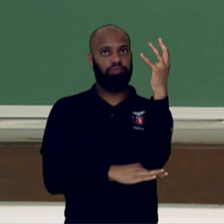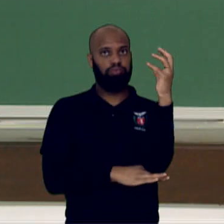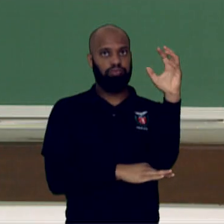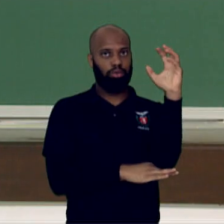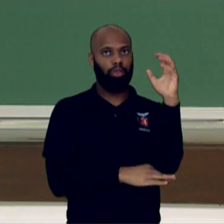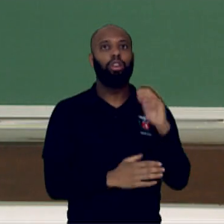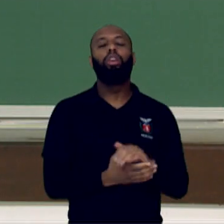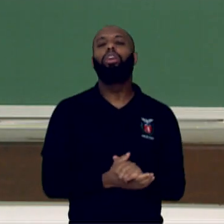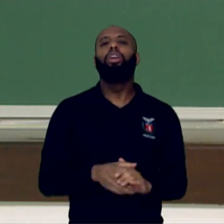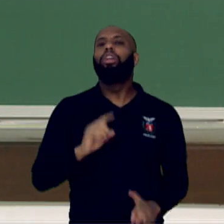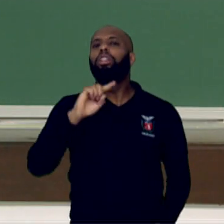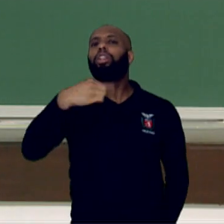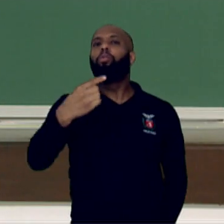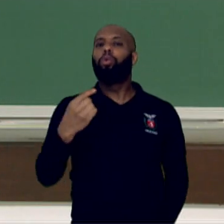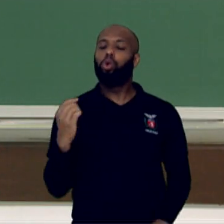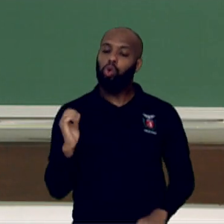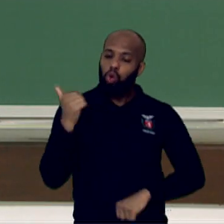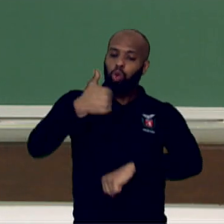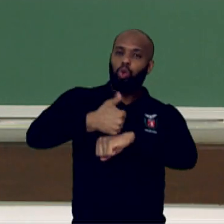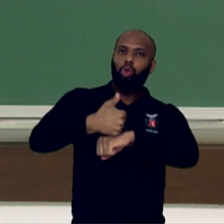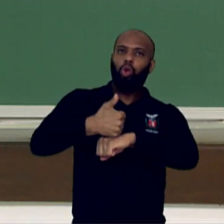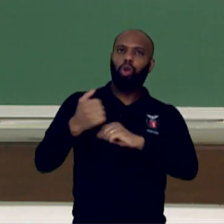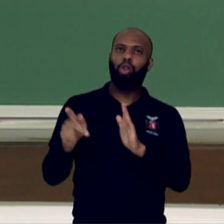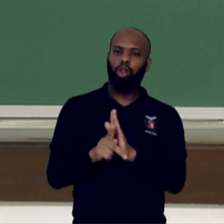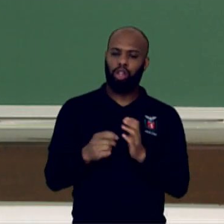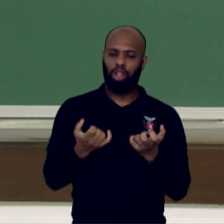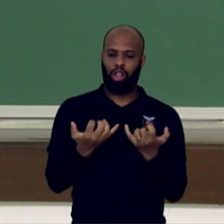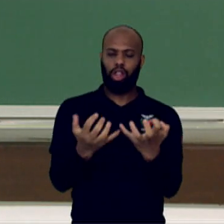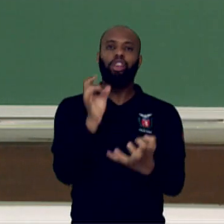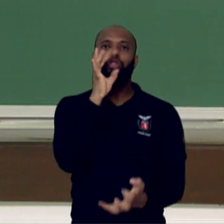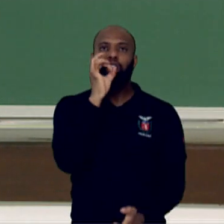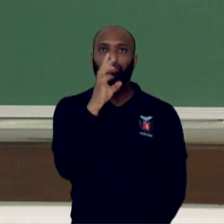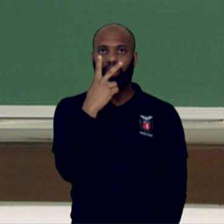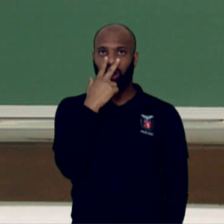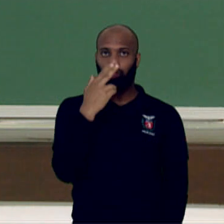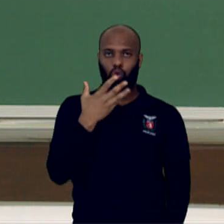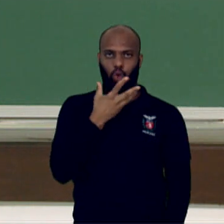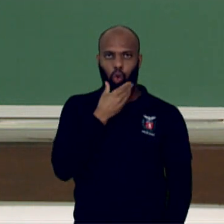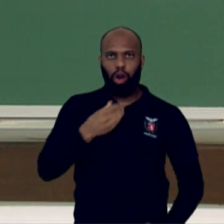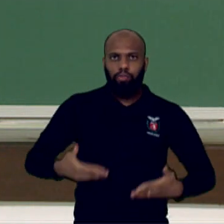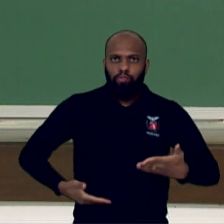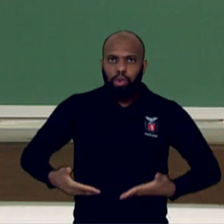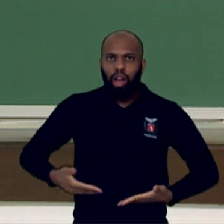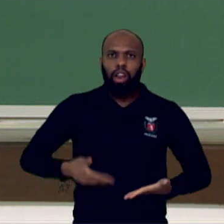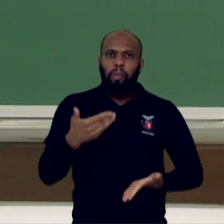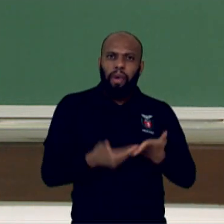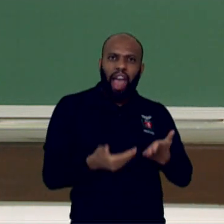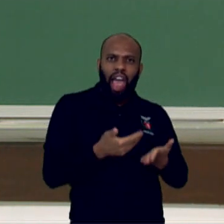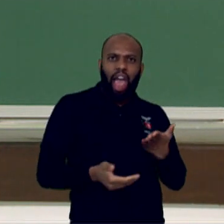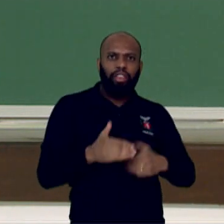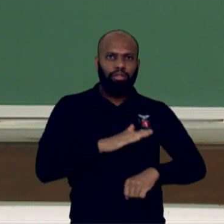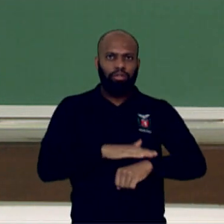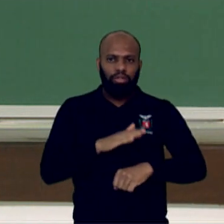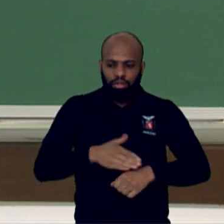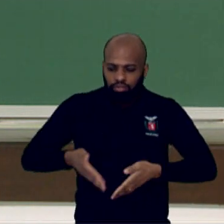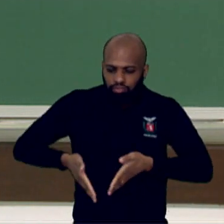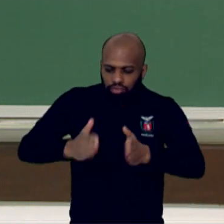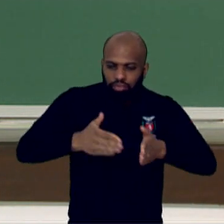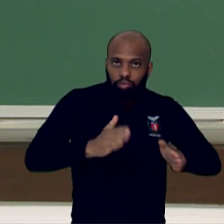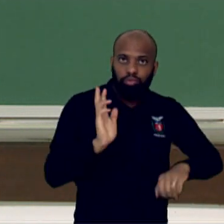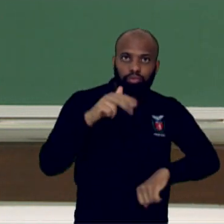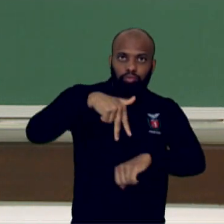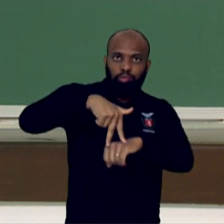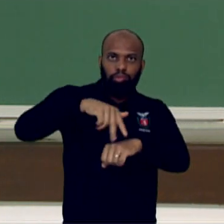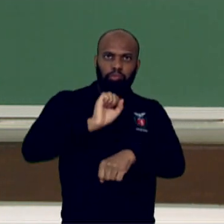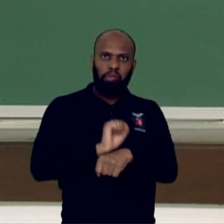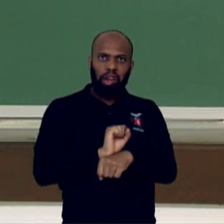E depois, o dono do jardim achou que seu empregado perdia muito tempo parado diante dos canteiros, aparentemente não